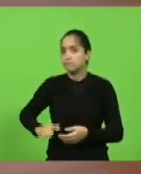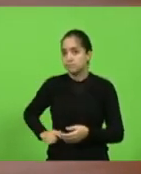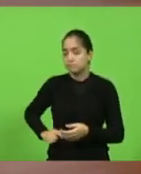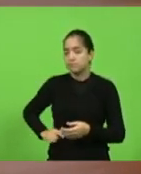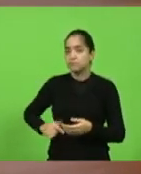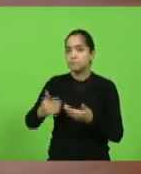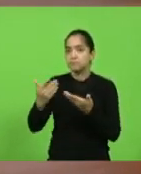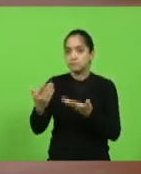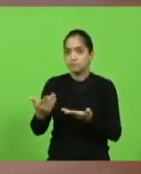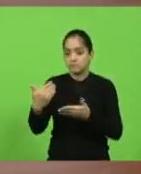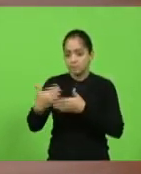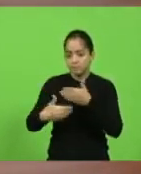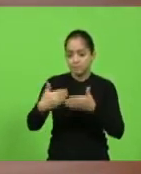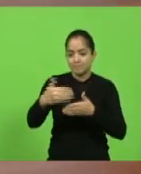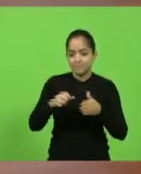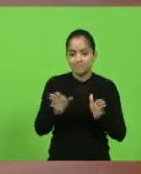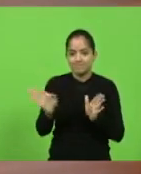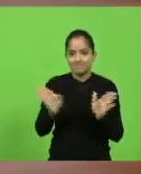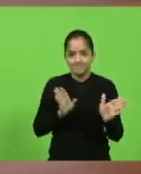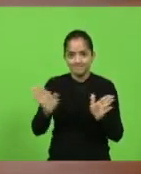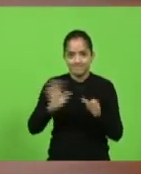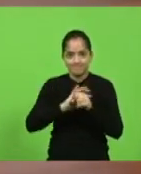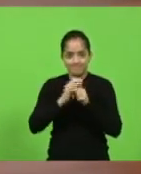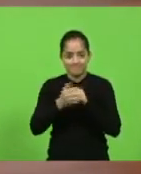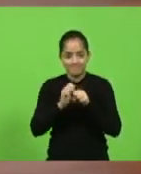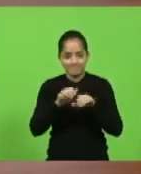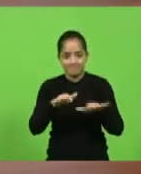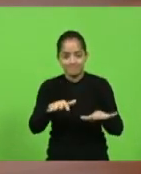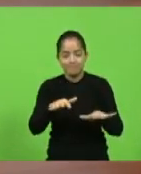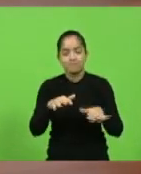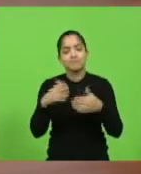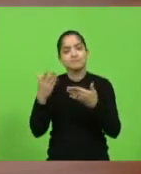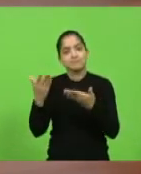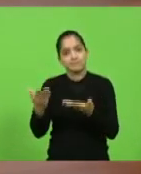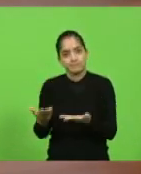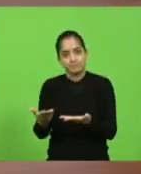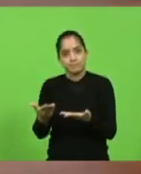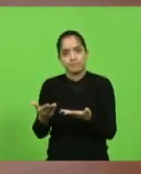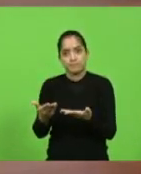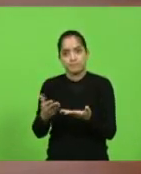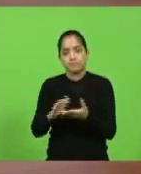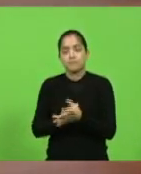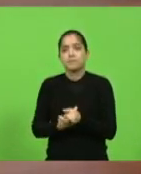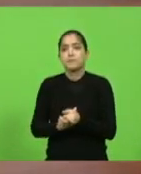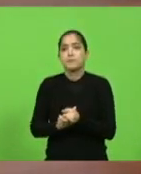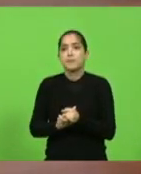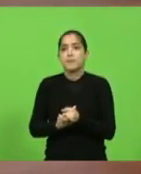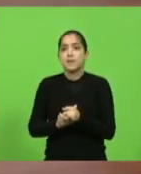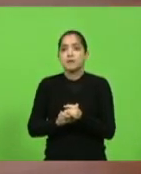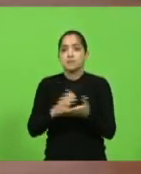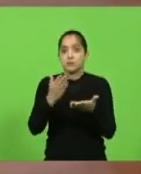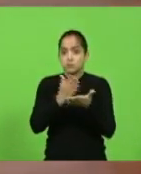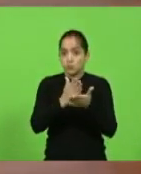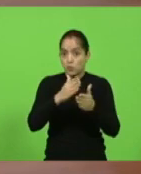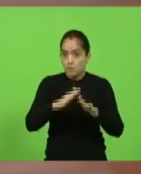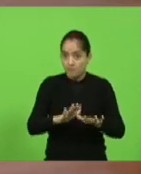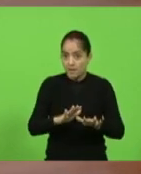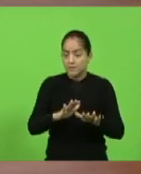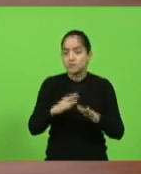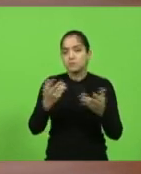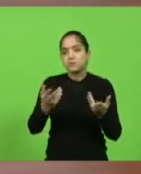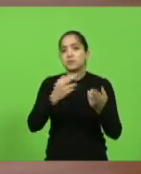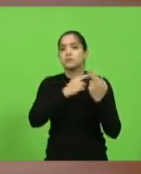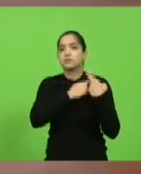Justamente durante uma pandemia. No entanto, foi justamente a pretexto do combate à pandemia que o crime de responsabilidade